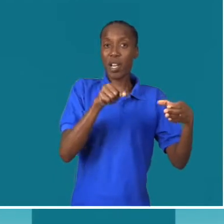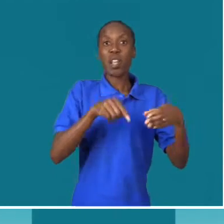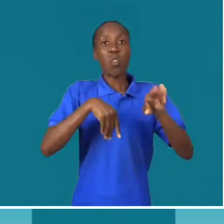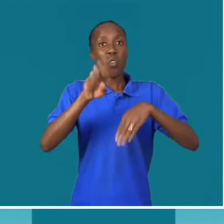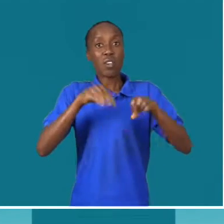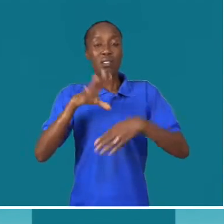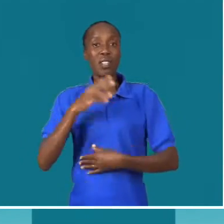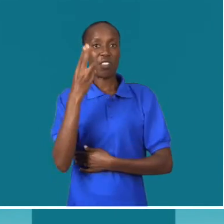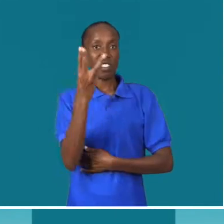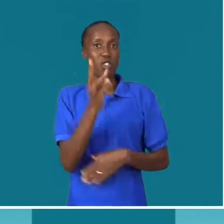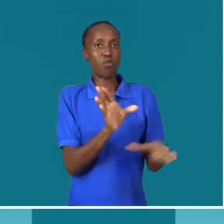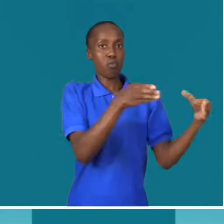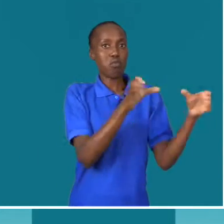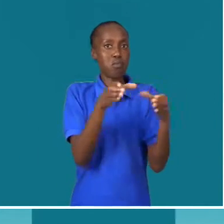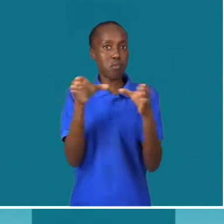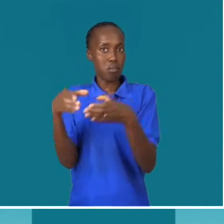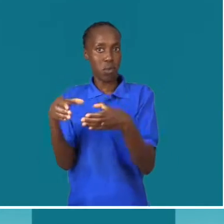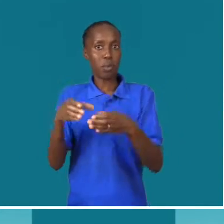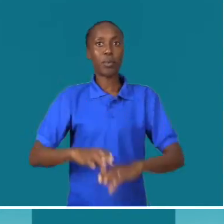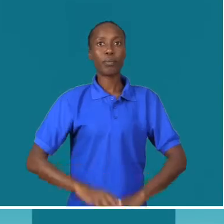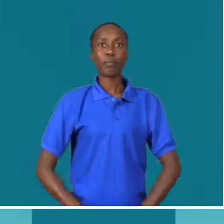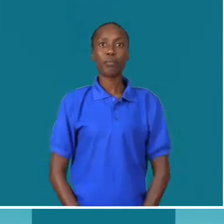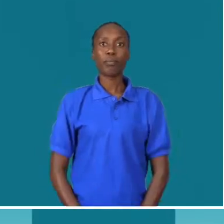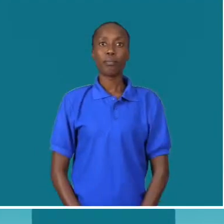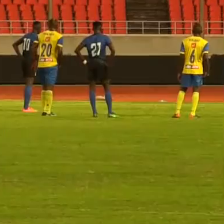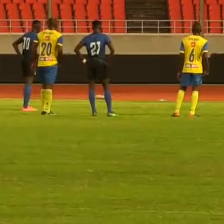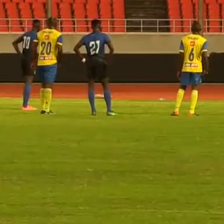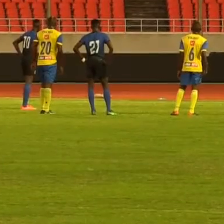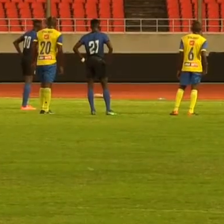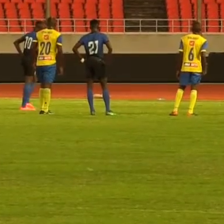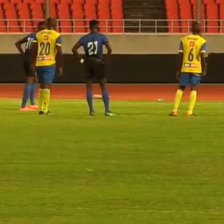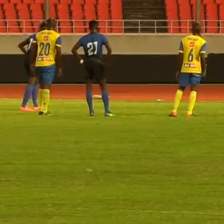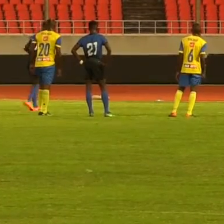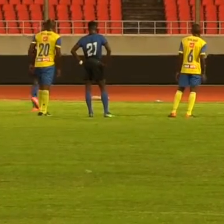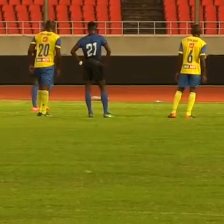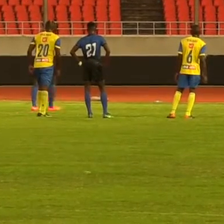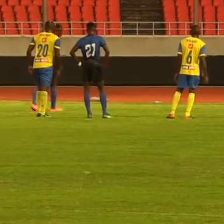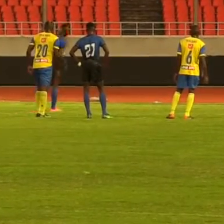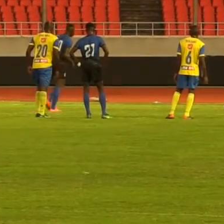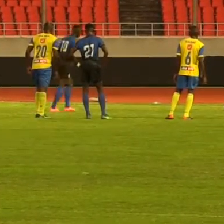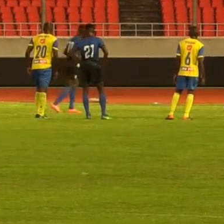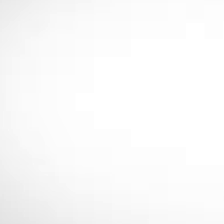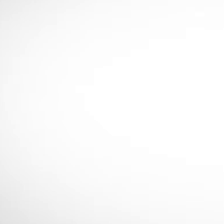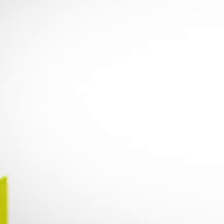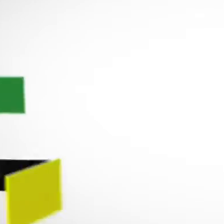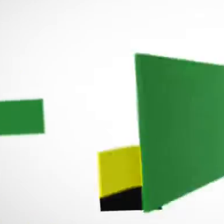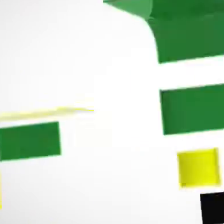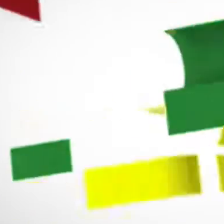2019 estava inicialmente agendado para 30 de março.